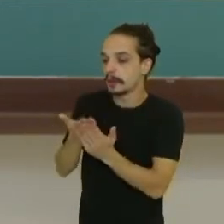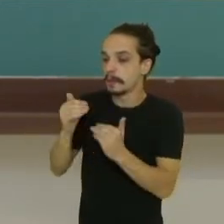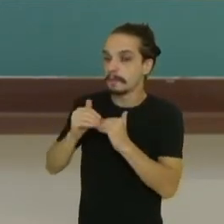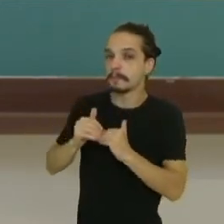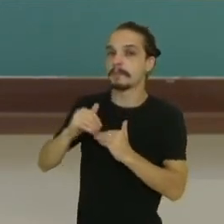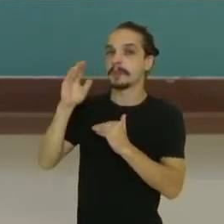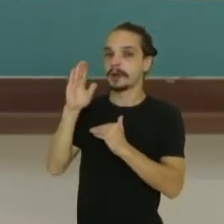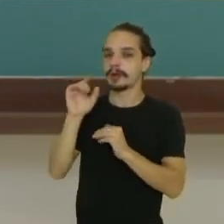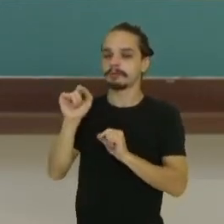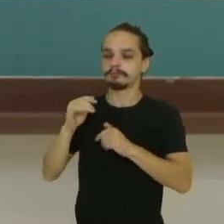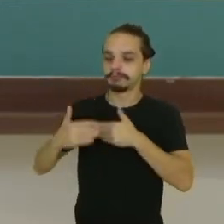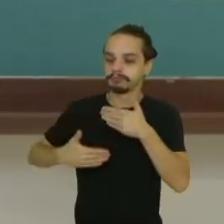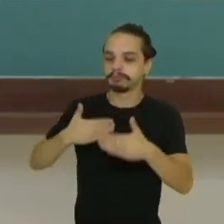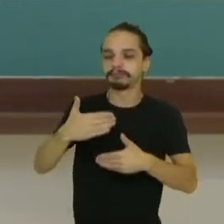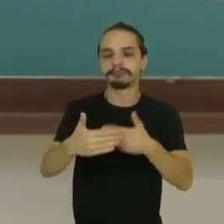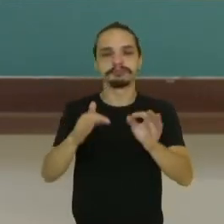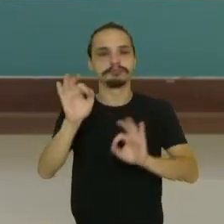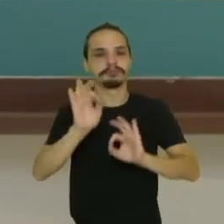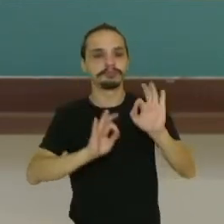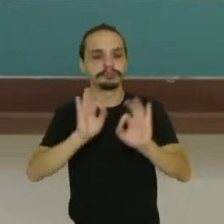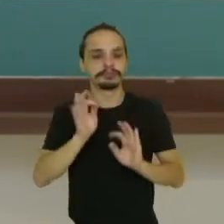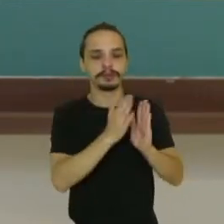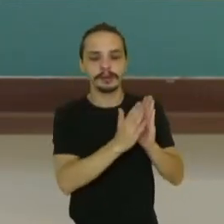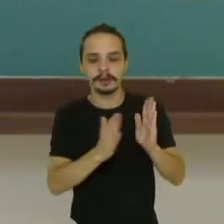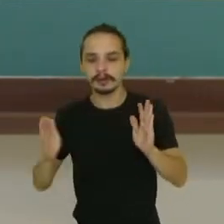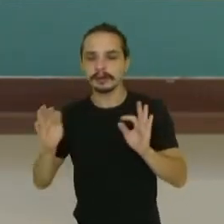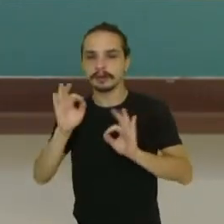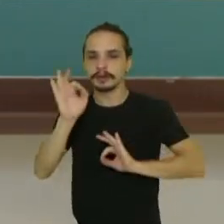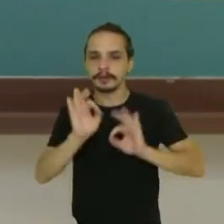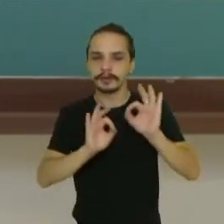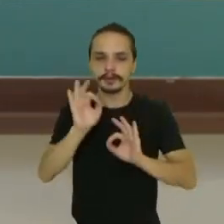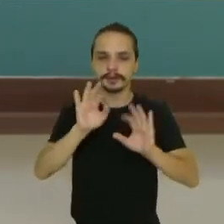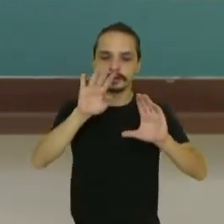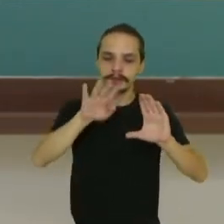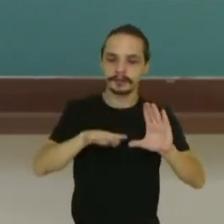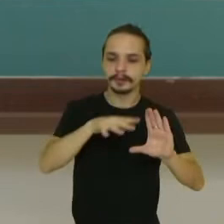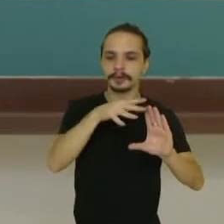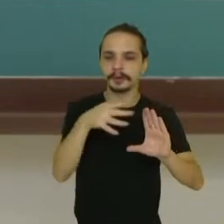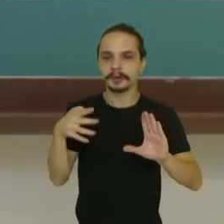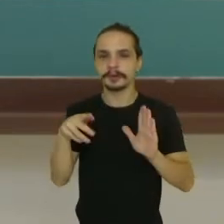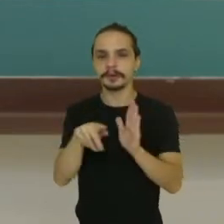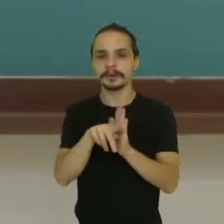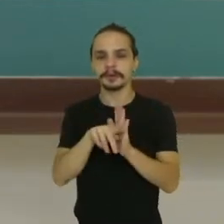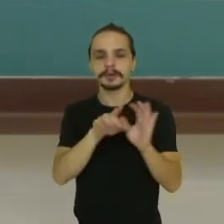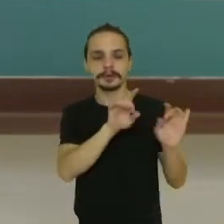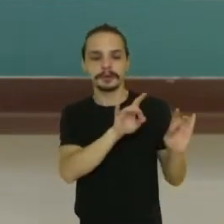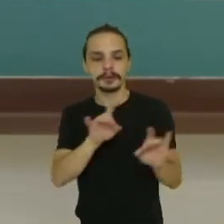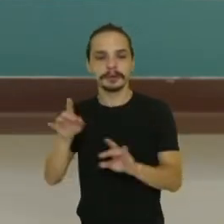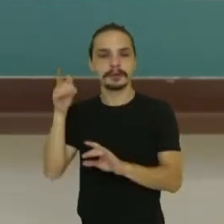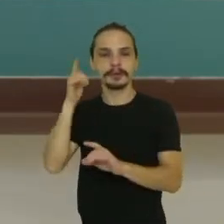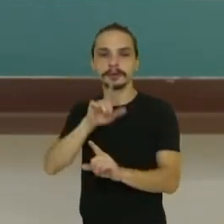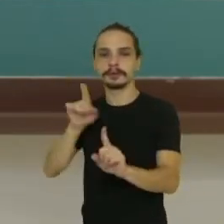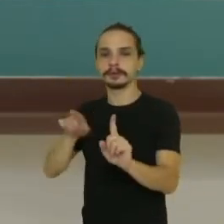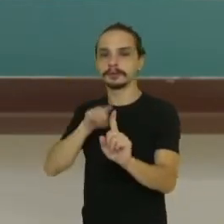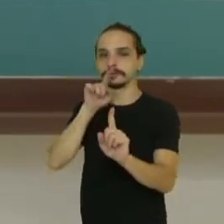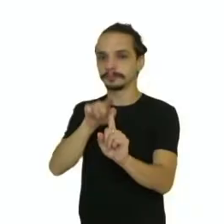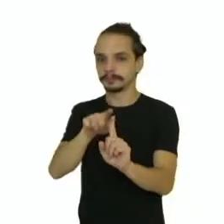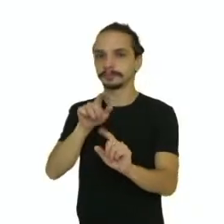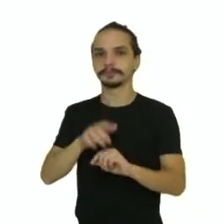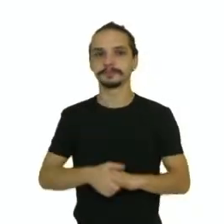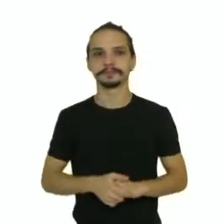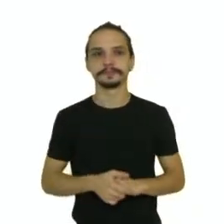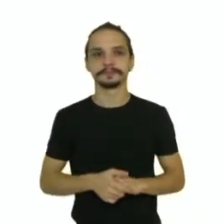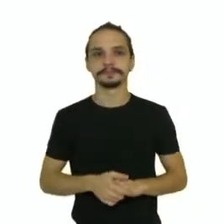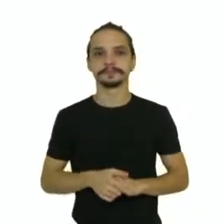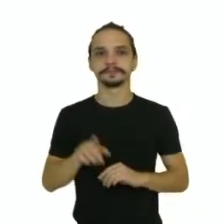e começar a planejar a estudar a ter uma rotina adequada para atingir o seu objetivo né